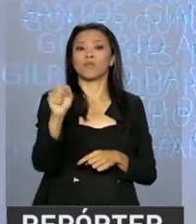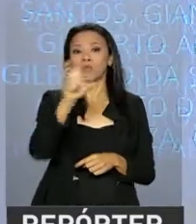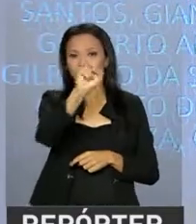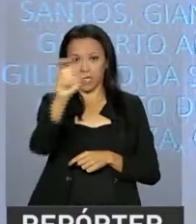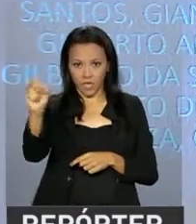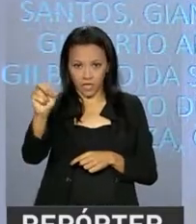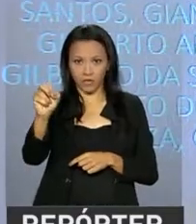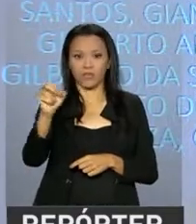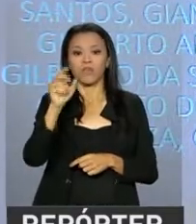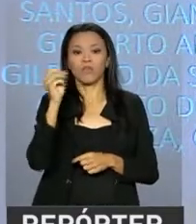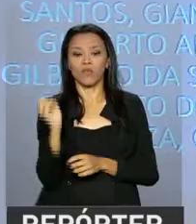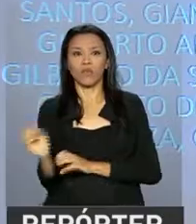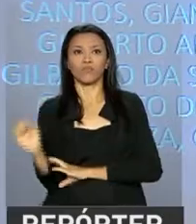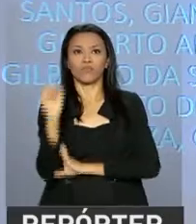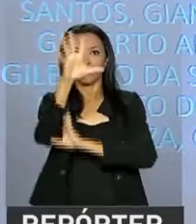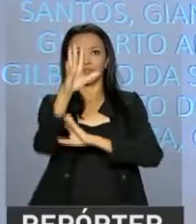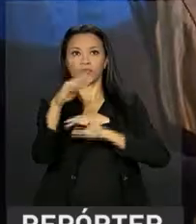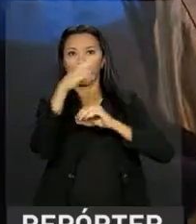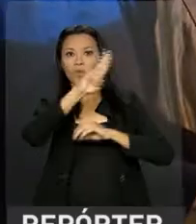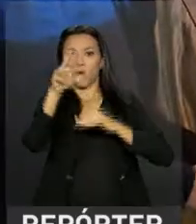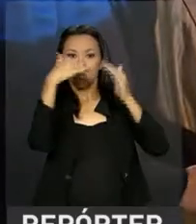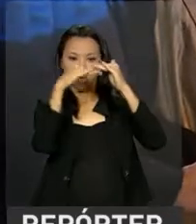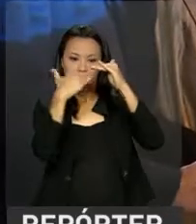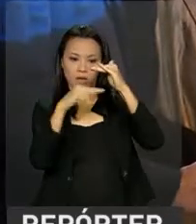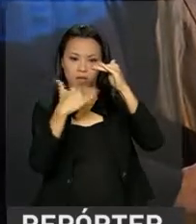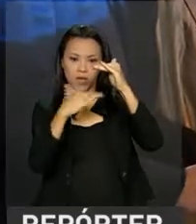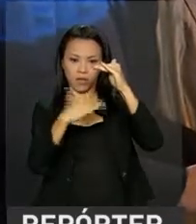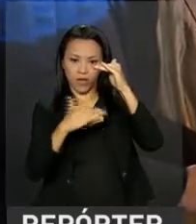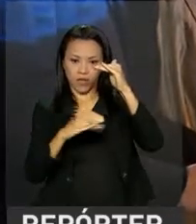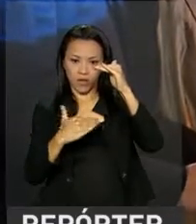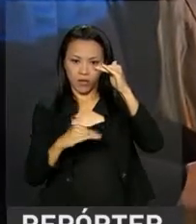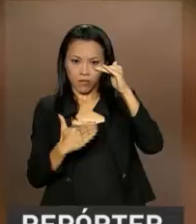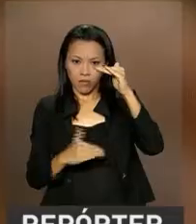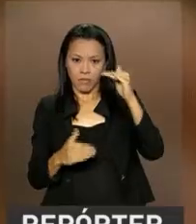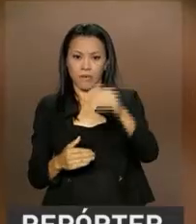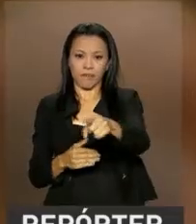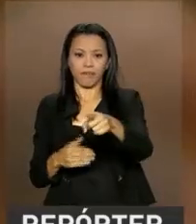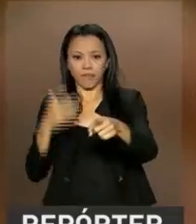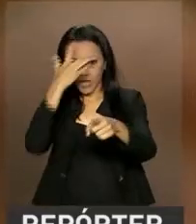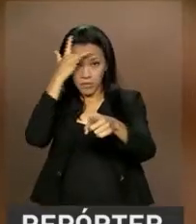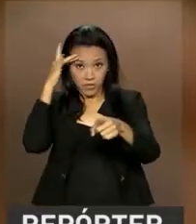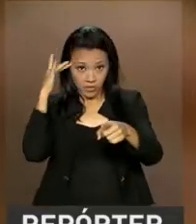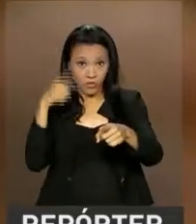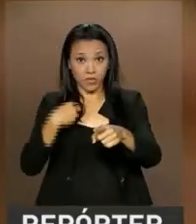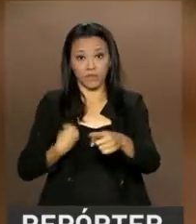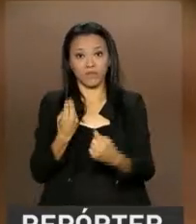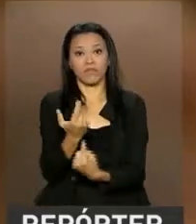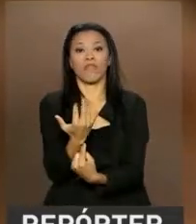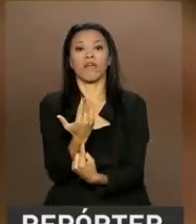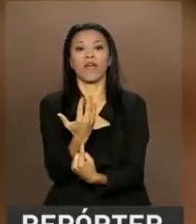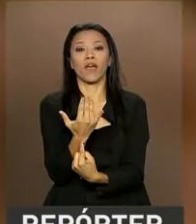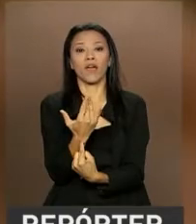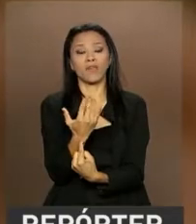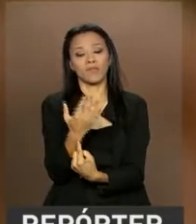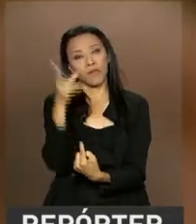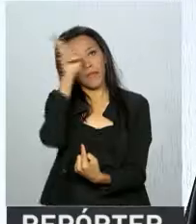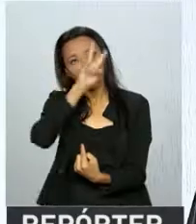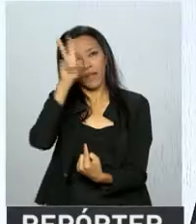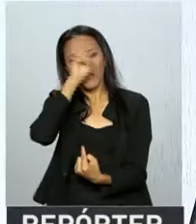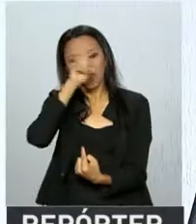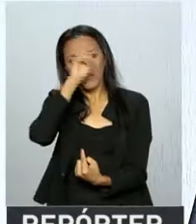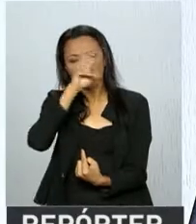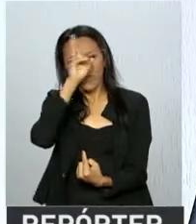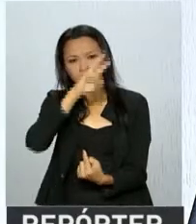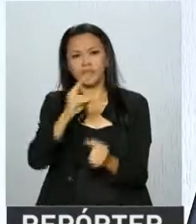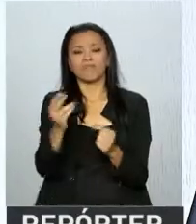foram projetados em um telão as autoridades presentes no evento acenderam velas em memória às vítimas é